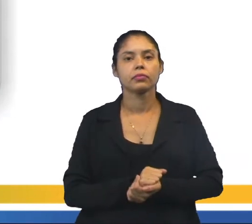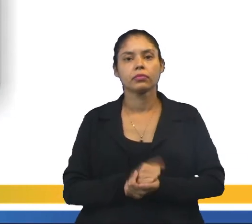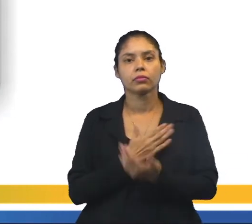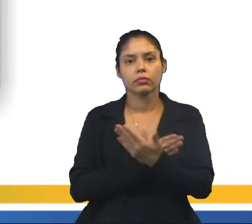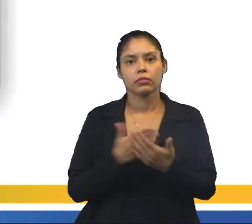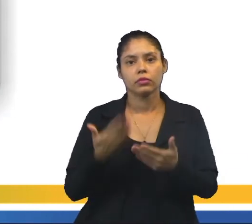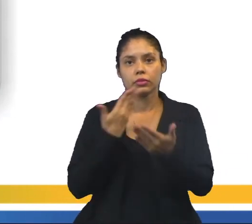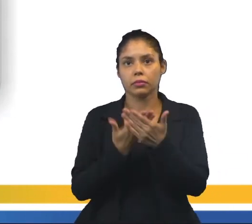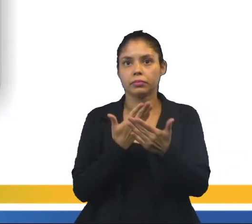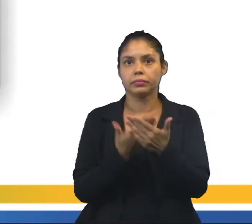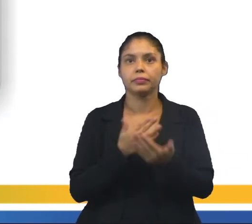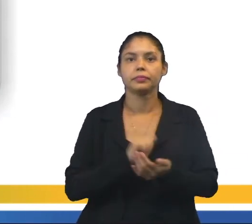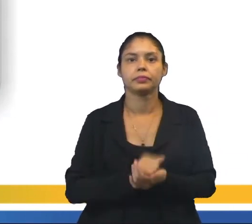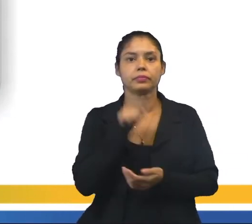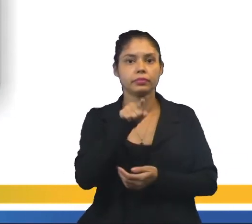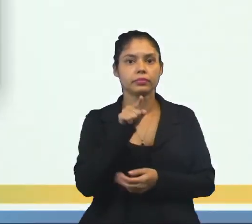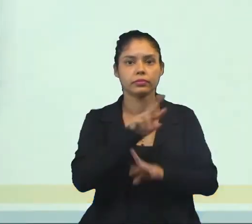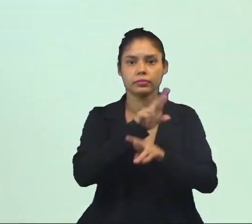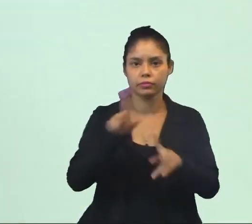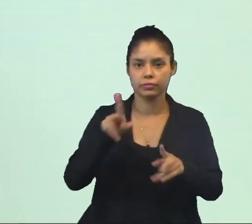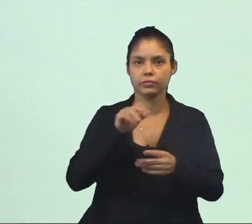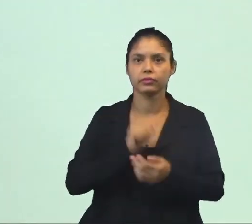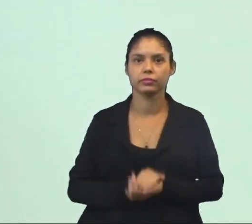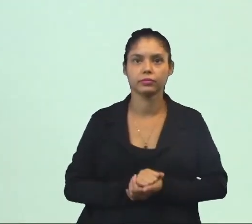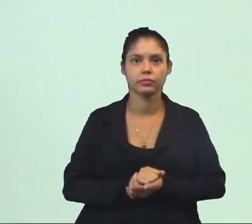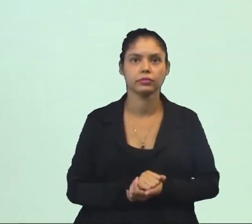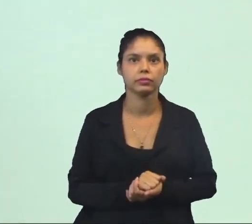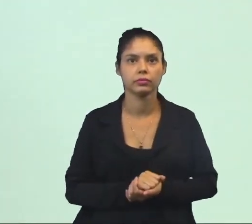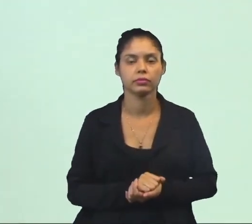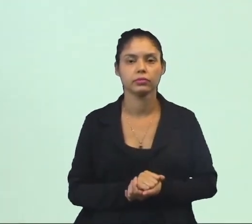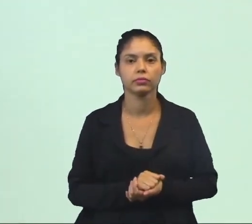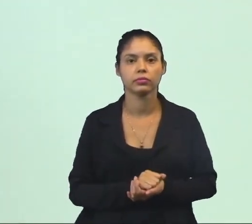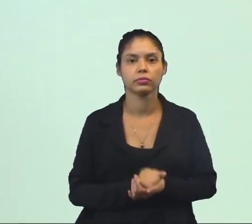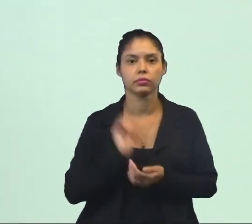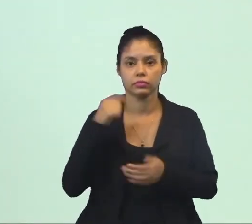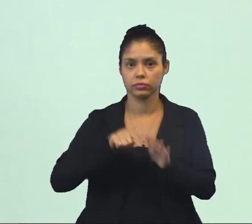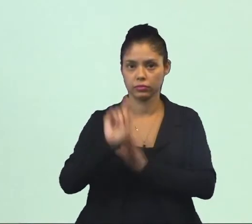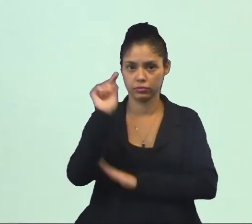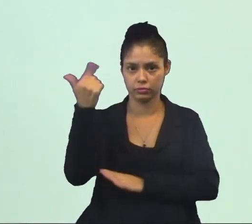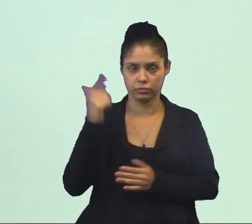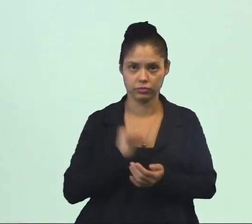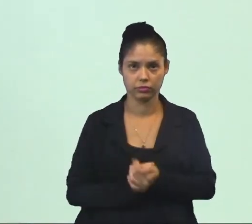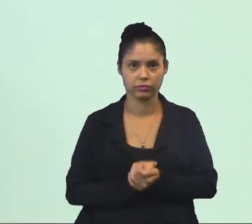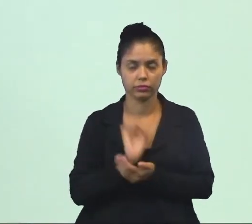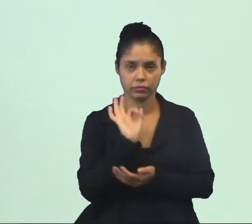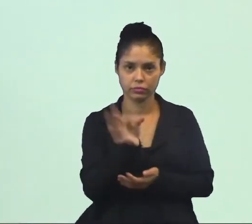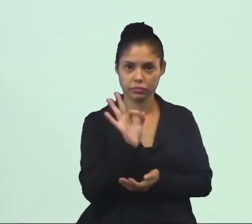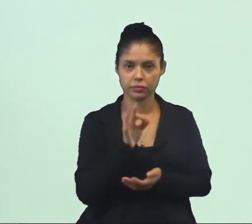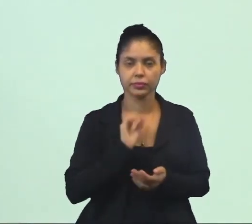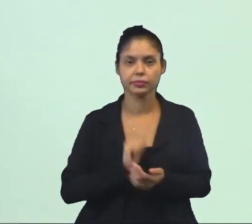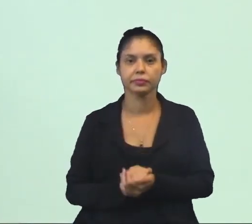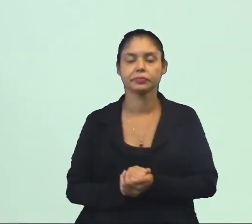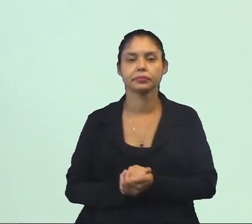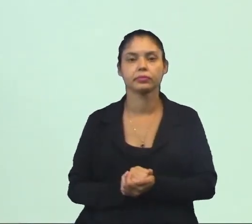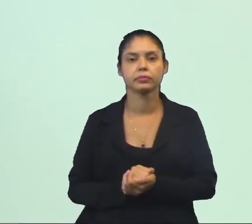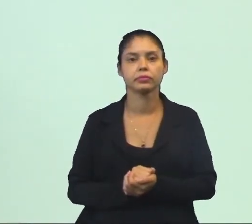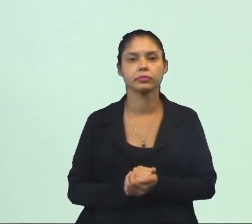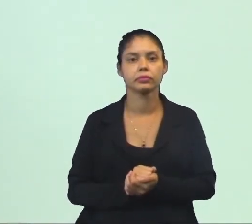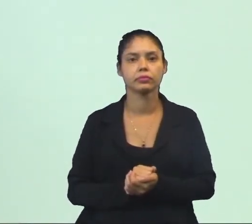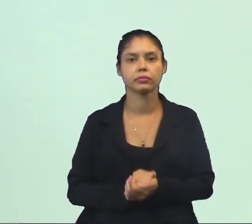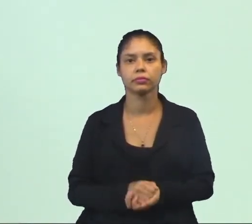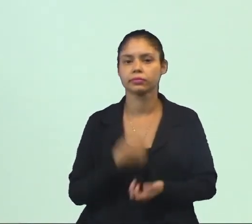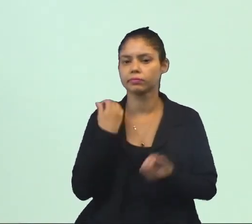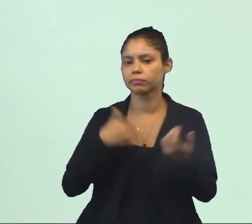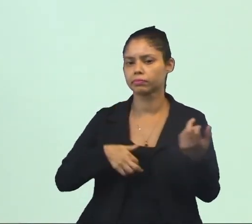é a maneira de você diferenciar um instrumento do outro, tá certo? Você diferencia, eu escuto um cavaquinho